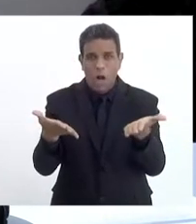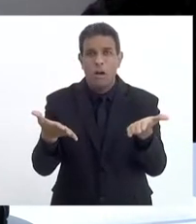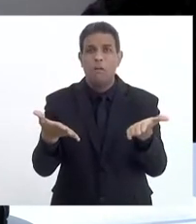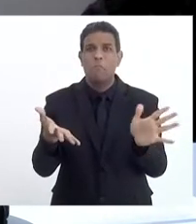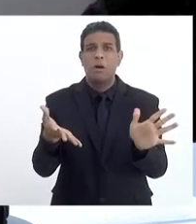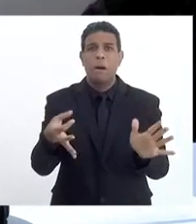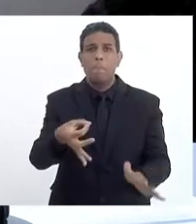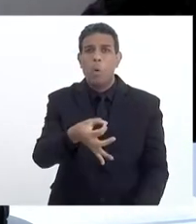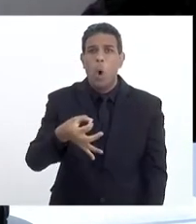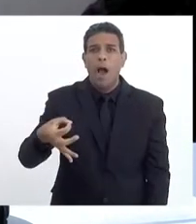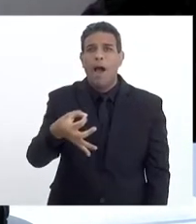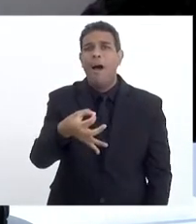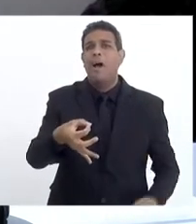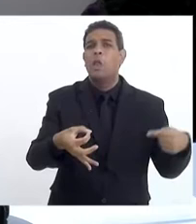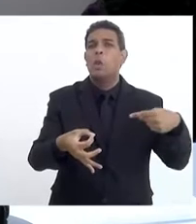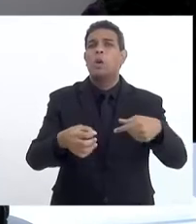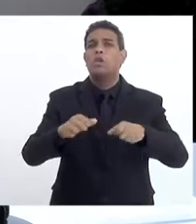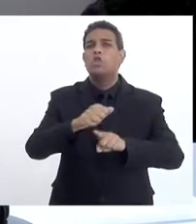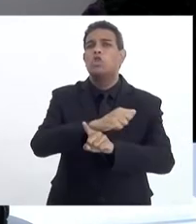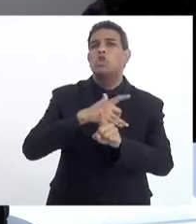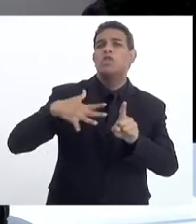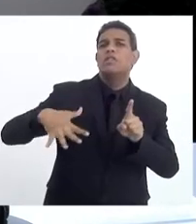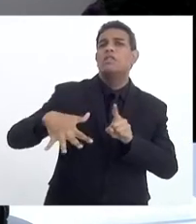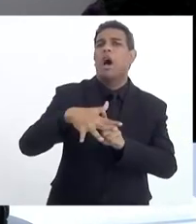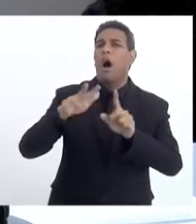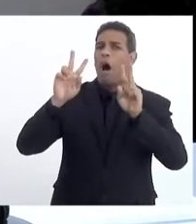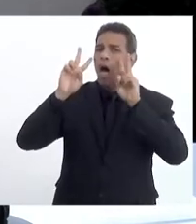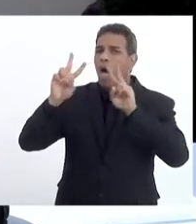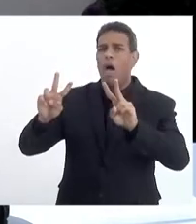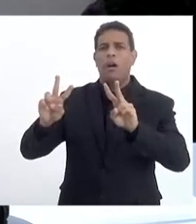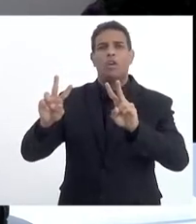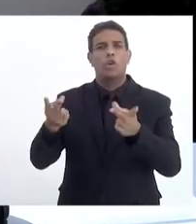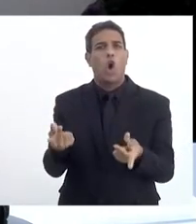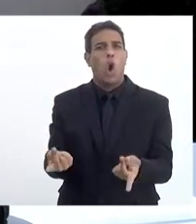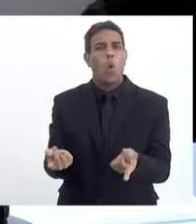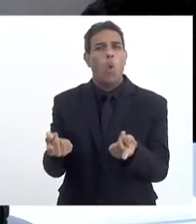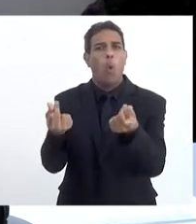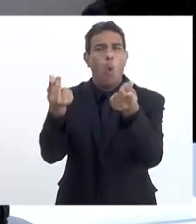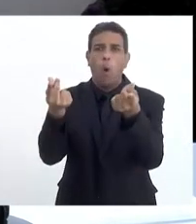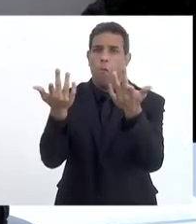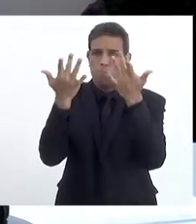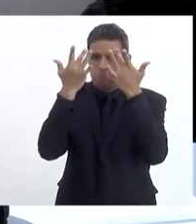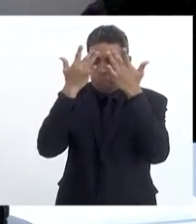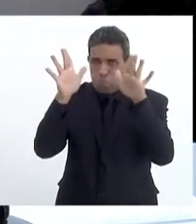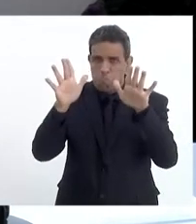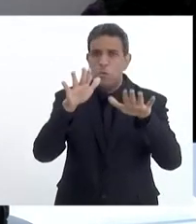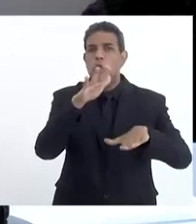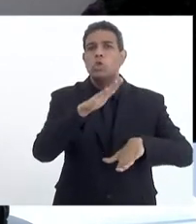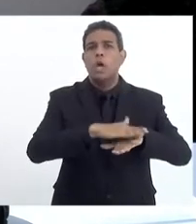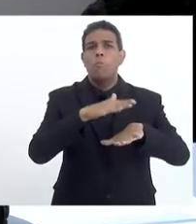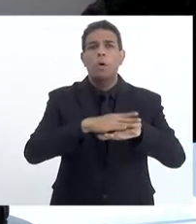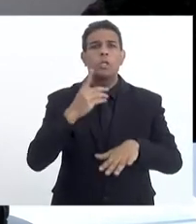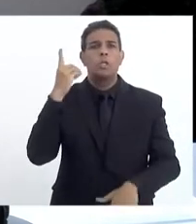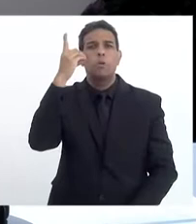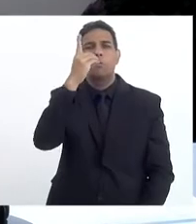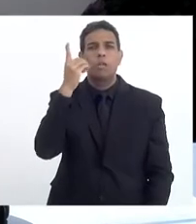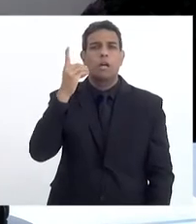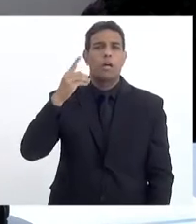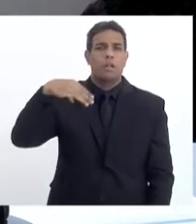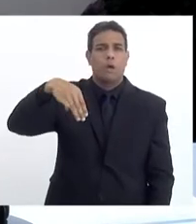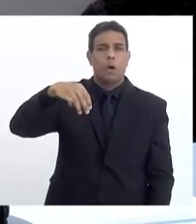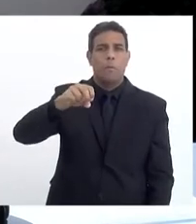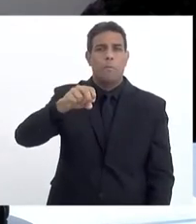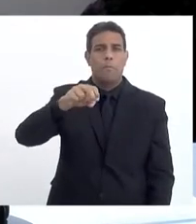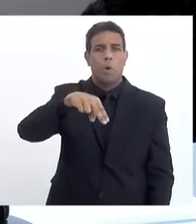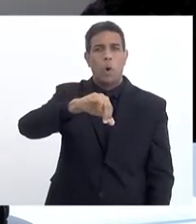é objeto de criação. Deputada Mônica Francisco não está